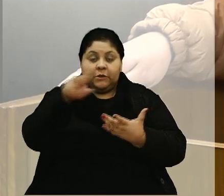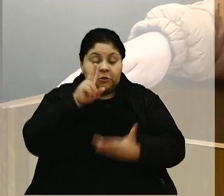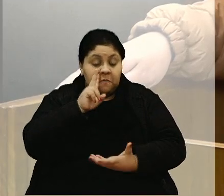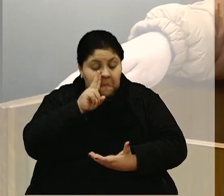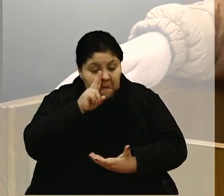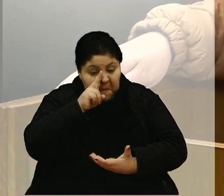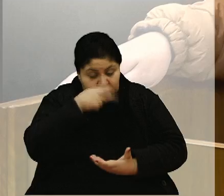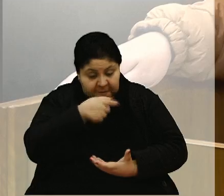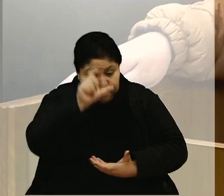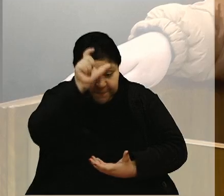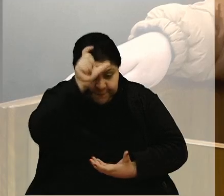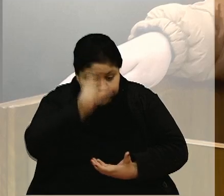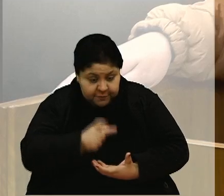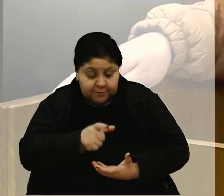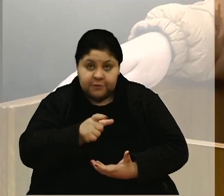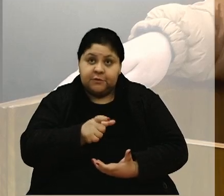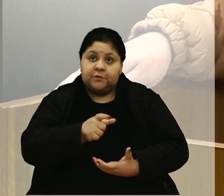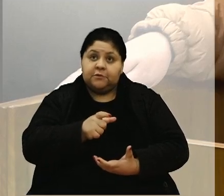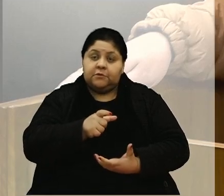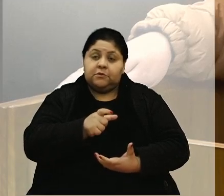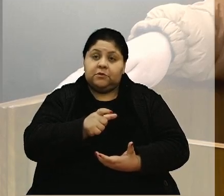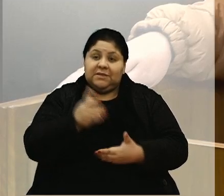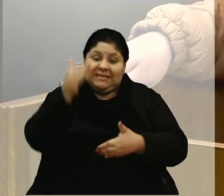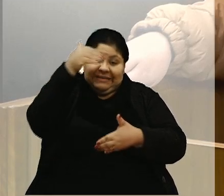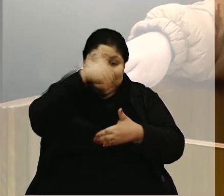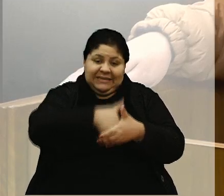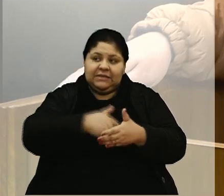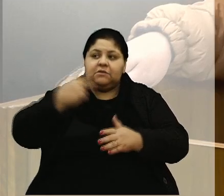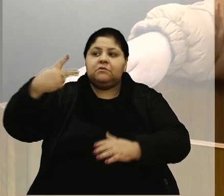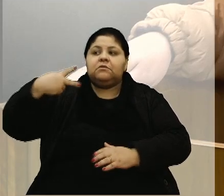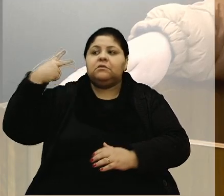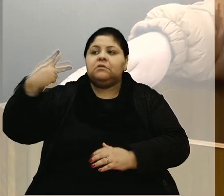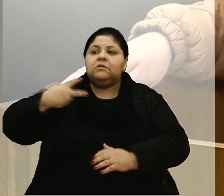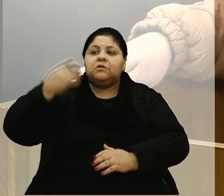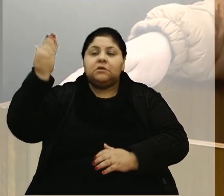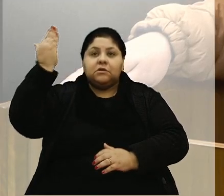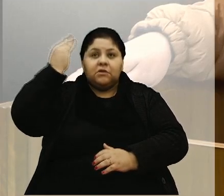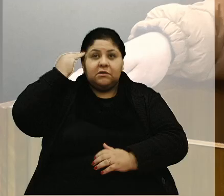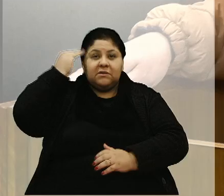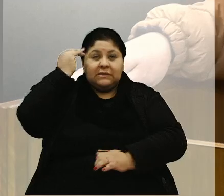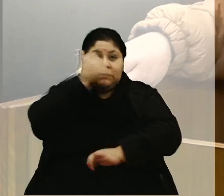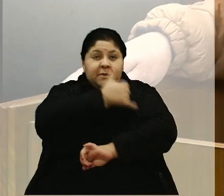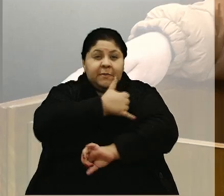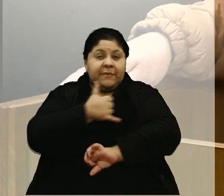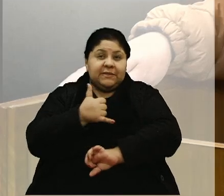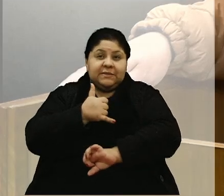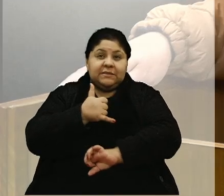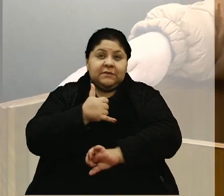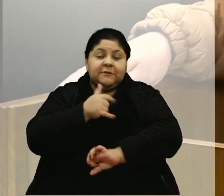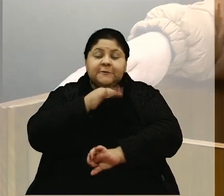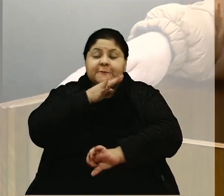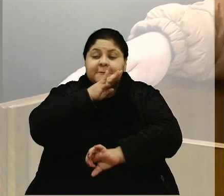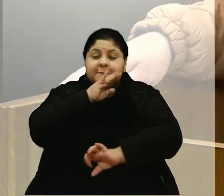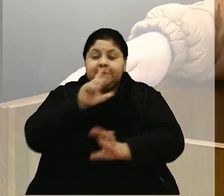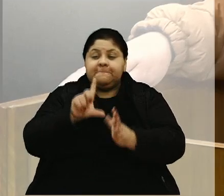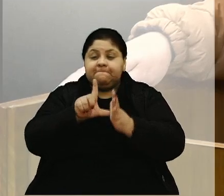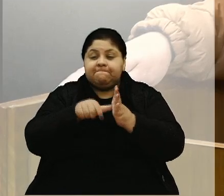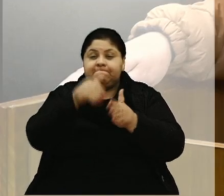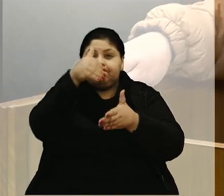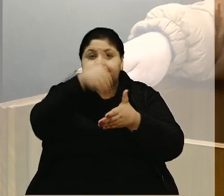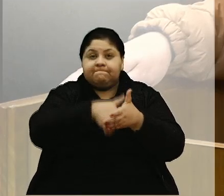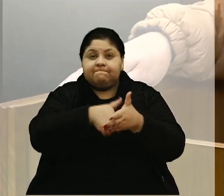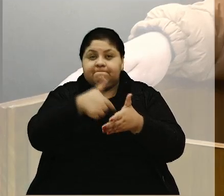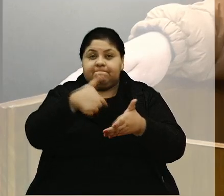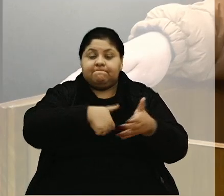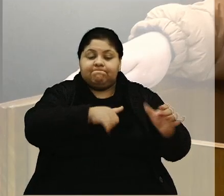fortalecendo pessoas más dentro da política. Eu sei o quanto eu passei mal depois das eleições, por saber o quanto eu